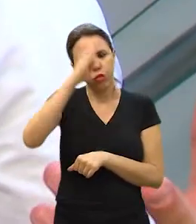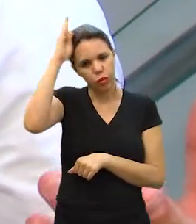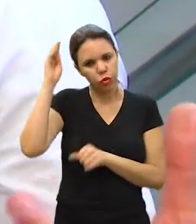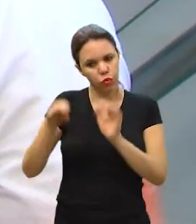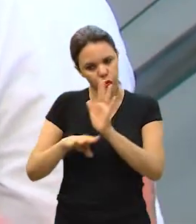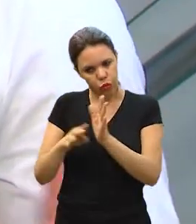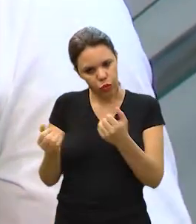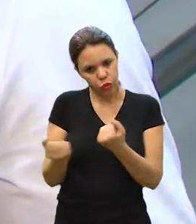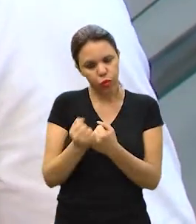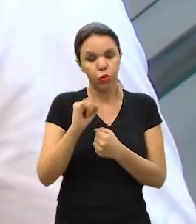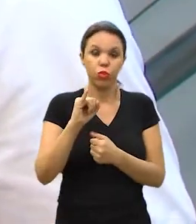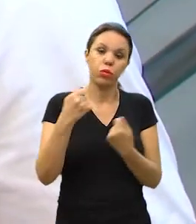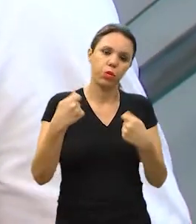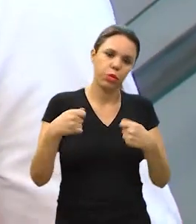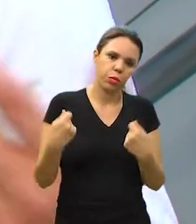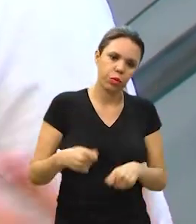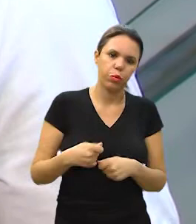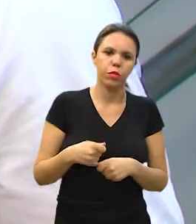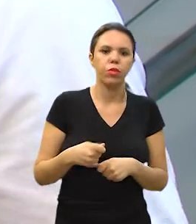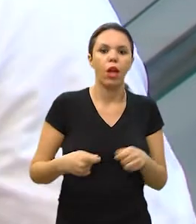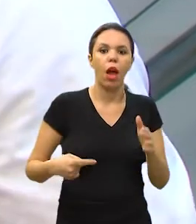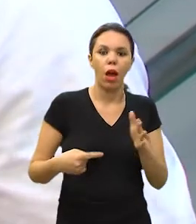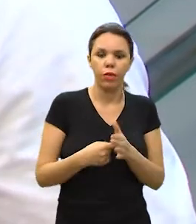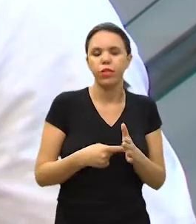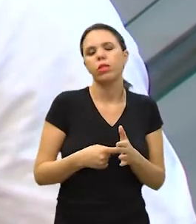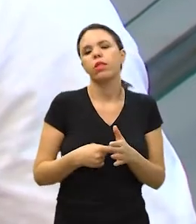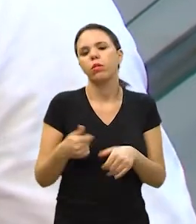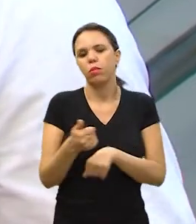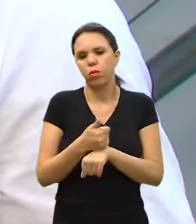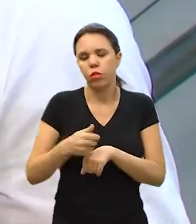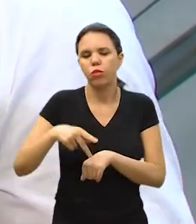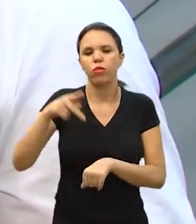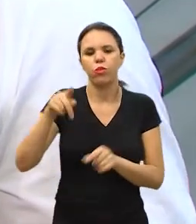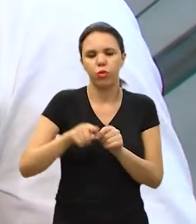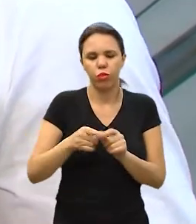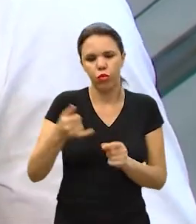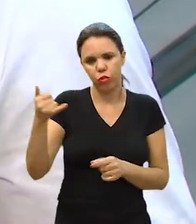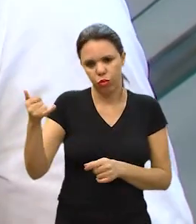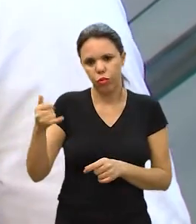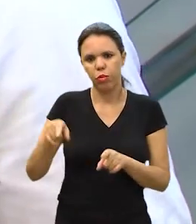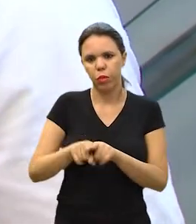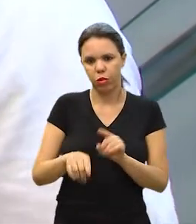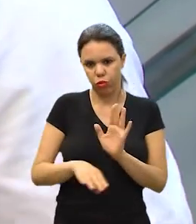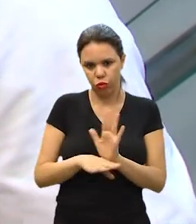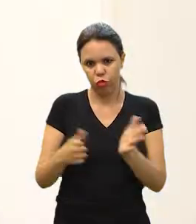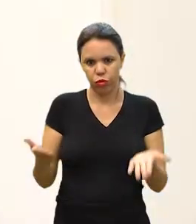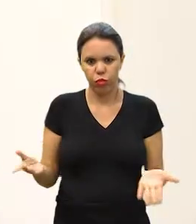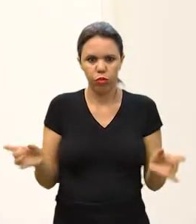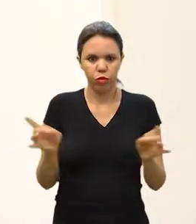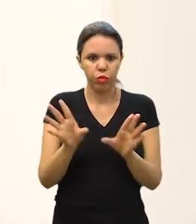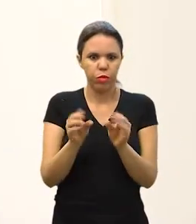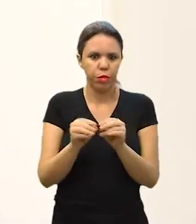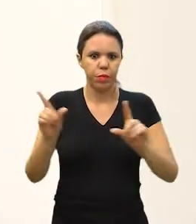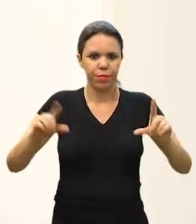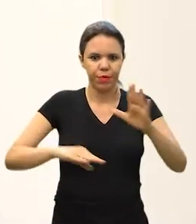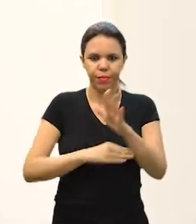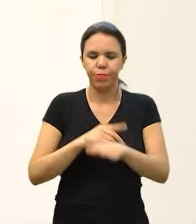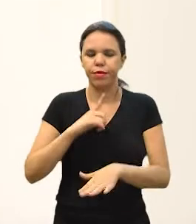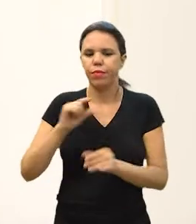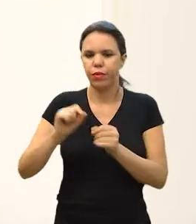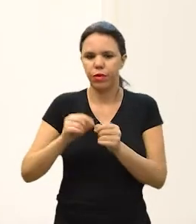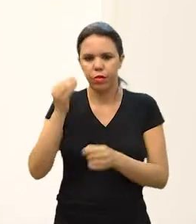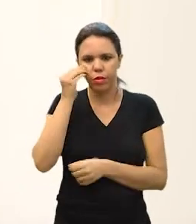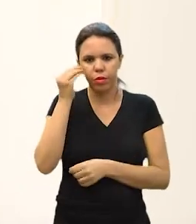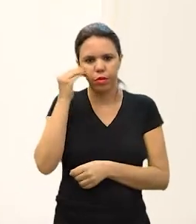Bombeiro Civil também e, se necessário, no acionamento do serviço especializado do Bombeiro Militar, eles também colaboram. Para encerrar, a TV